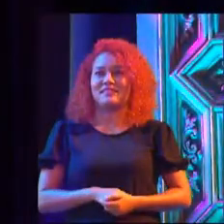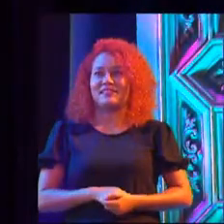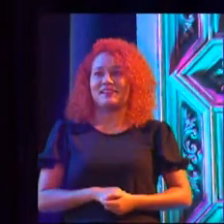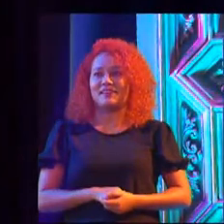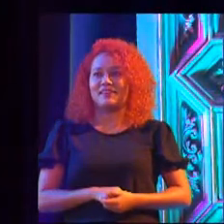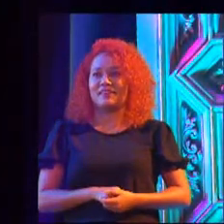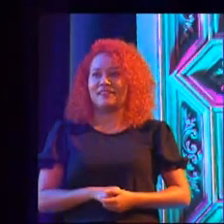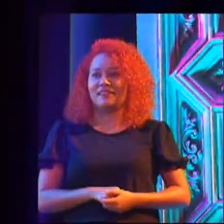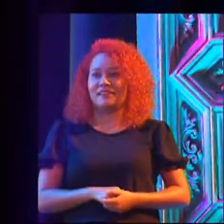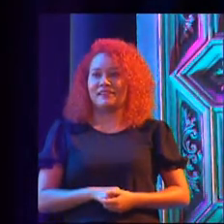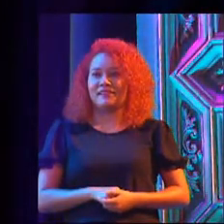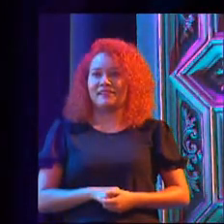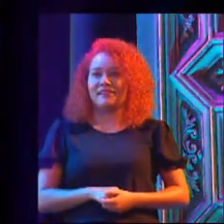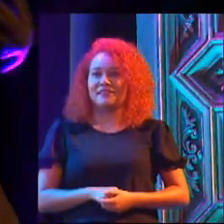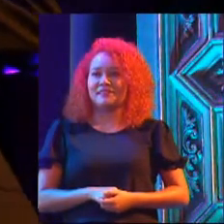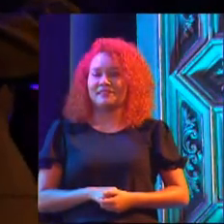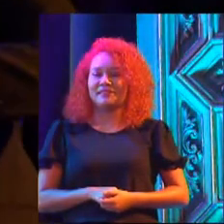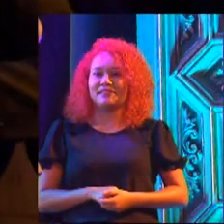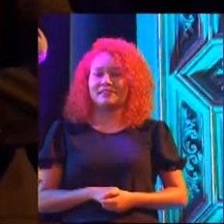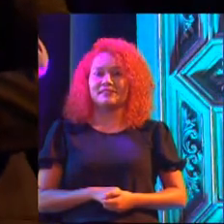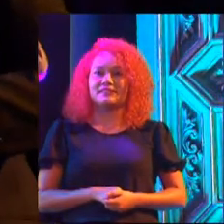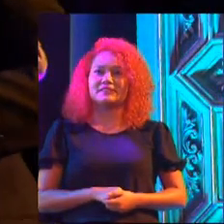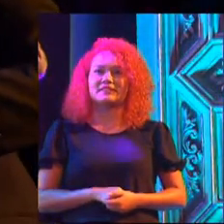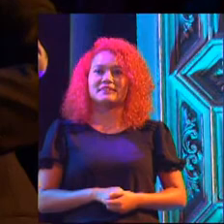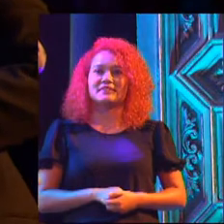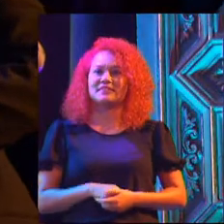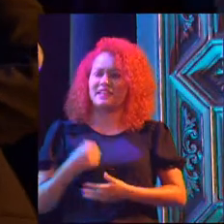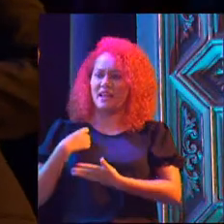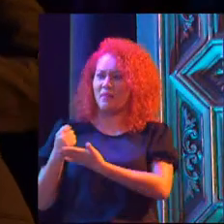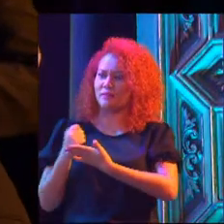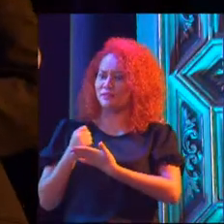Tcharam, tcham, tcham. Me ajude.